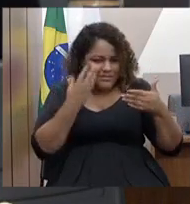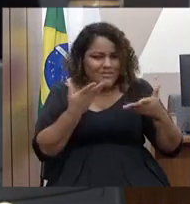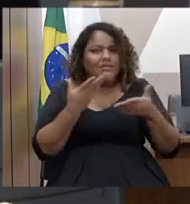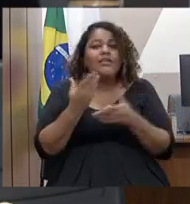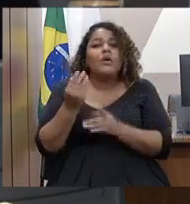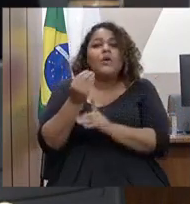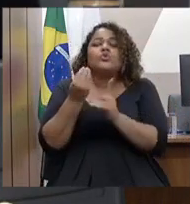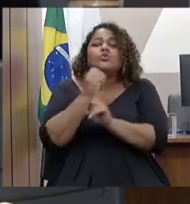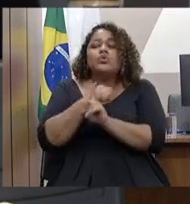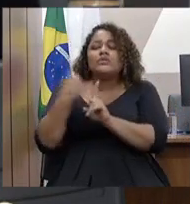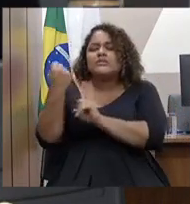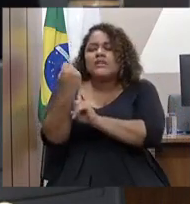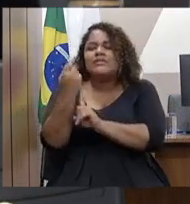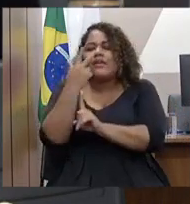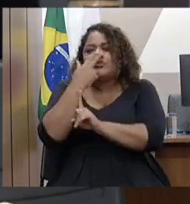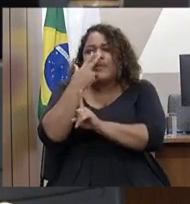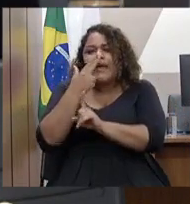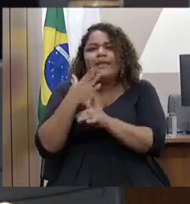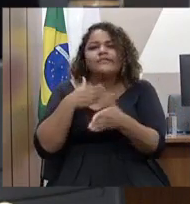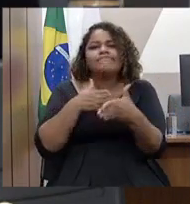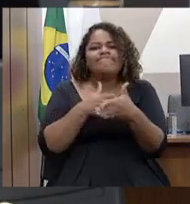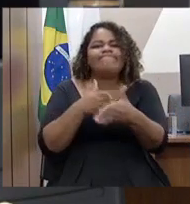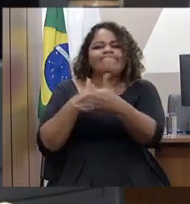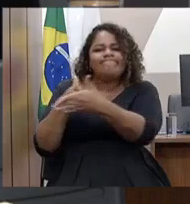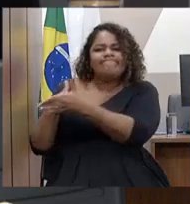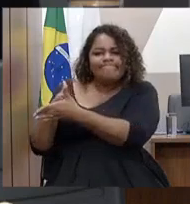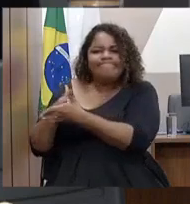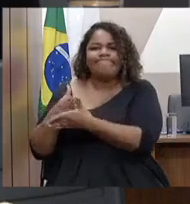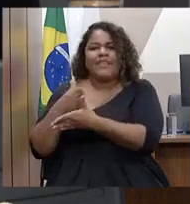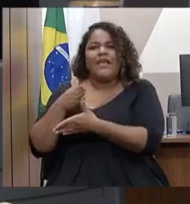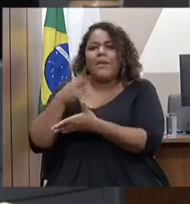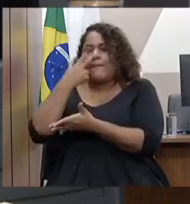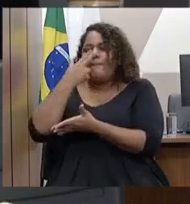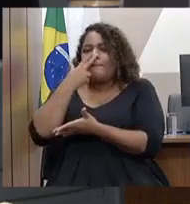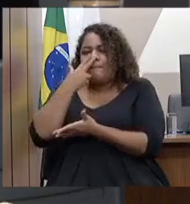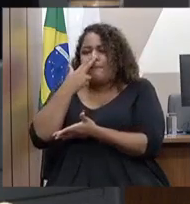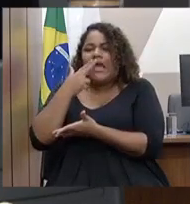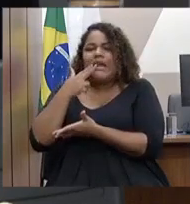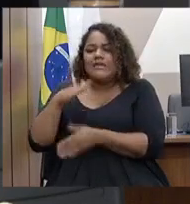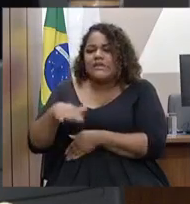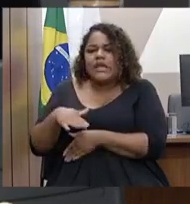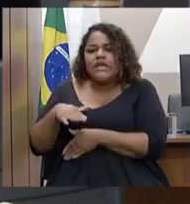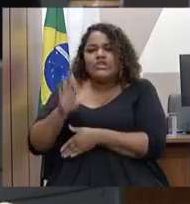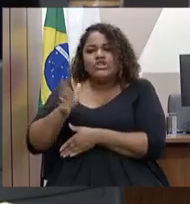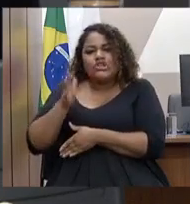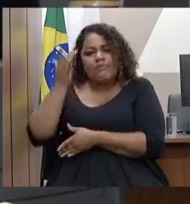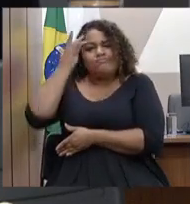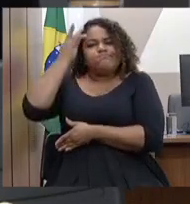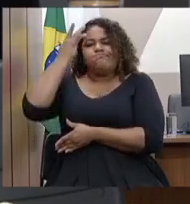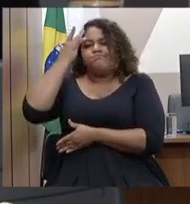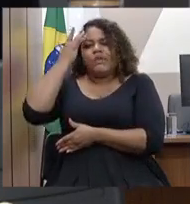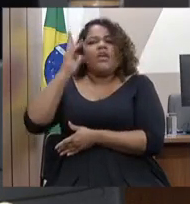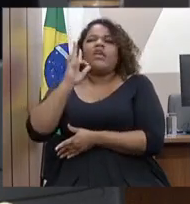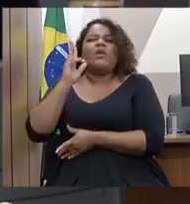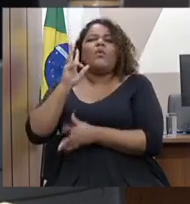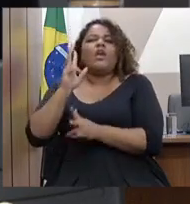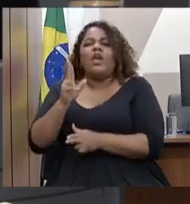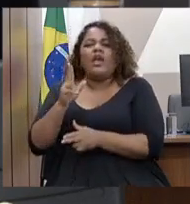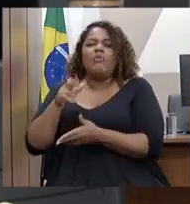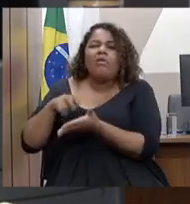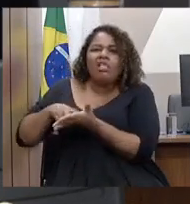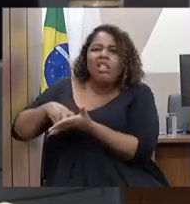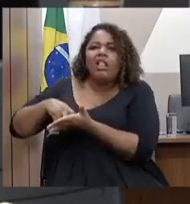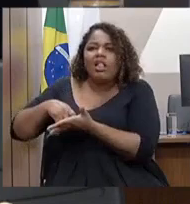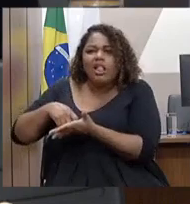muito debilitada e é muito ainda engatinha em relação a cultura de uma efetiva prevenção de adoecimento